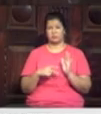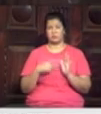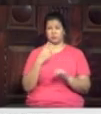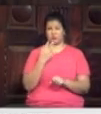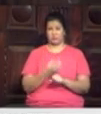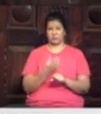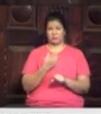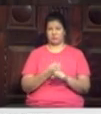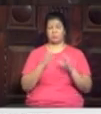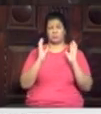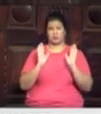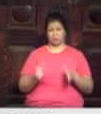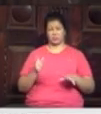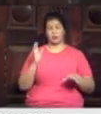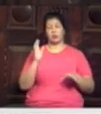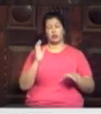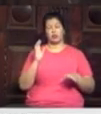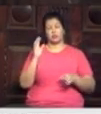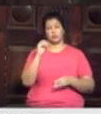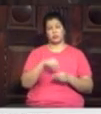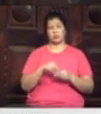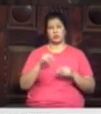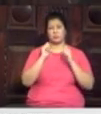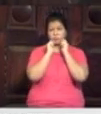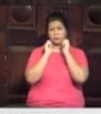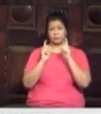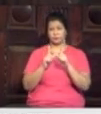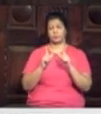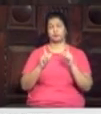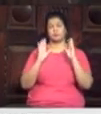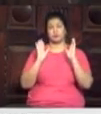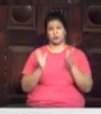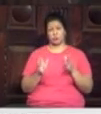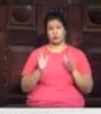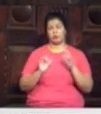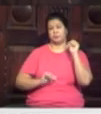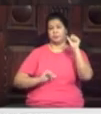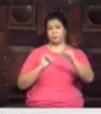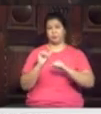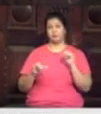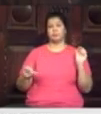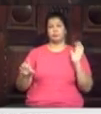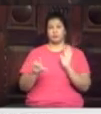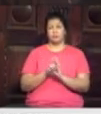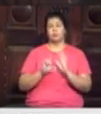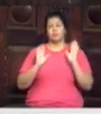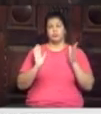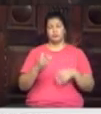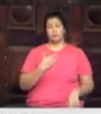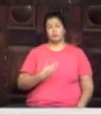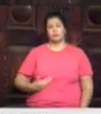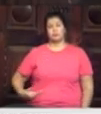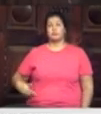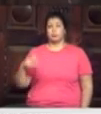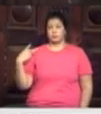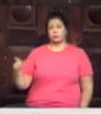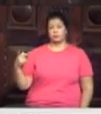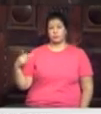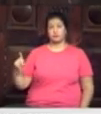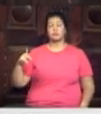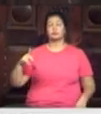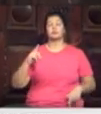que foi votada nesta casa e já transformada em lei, que é sancionada pelo governador, que